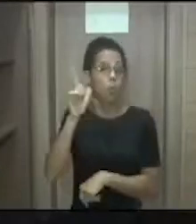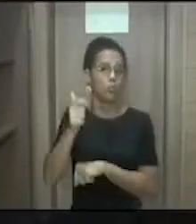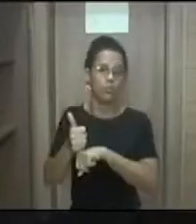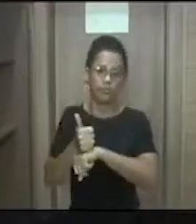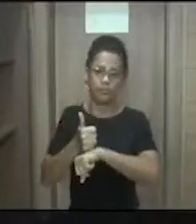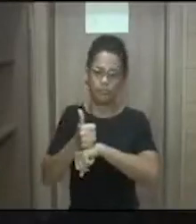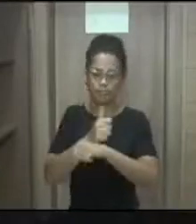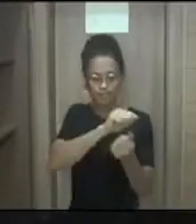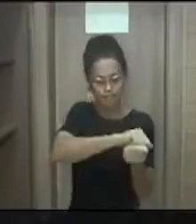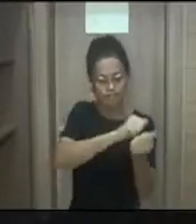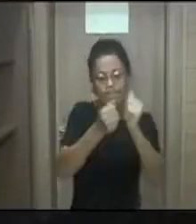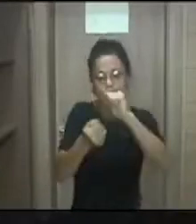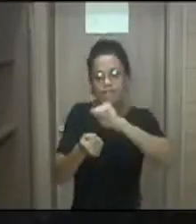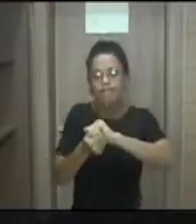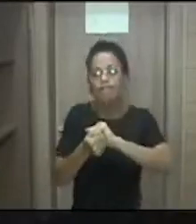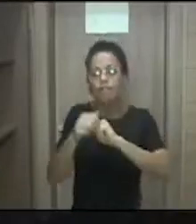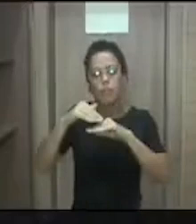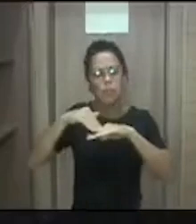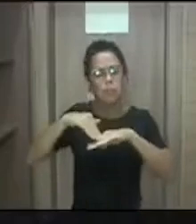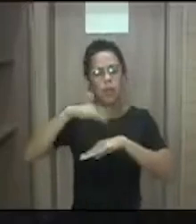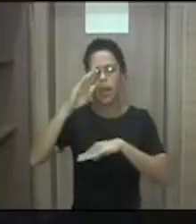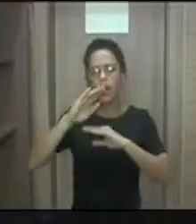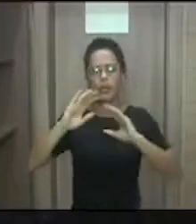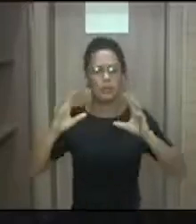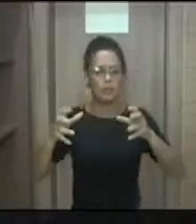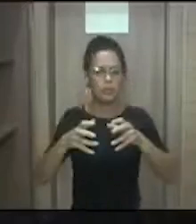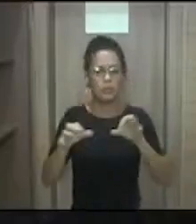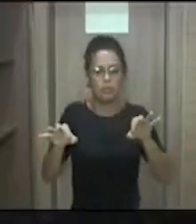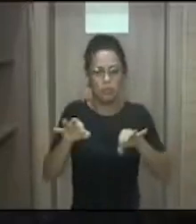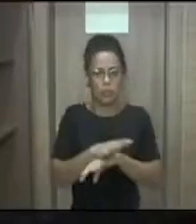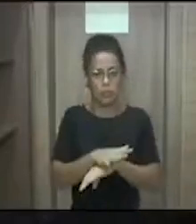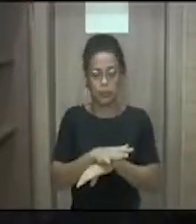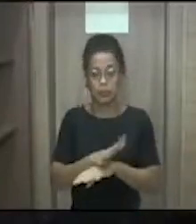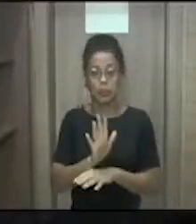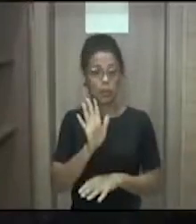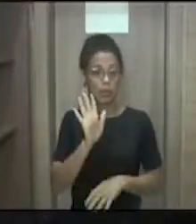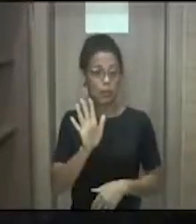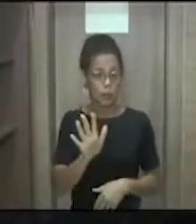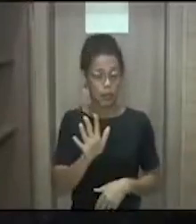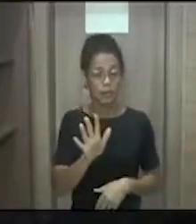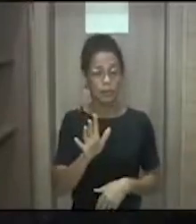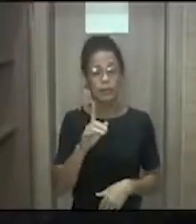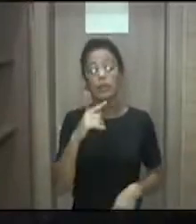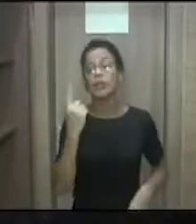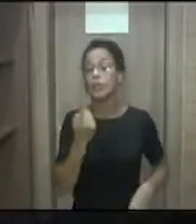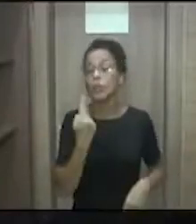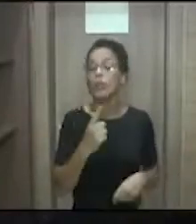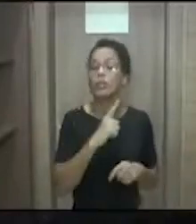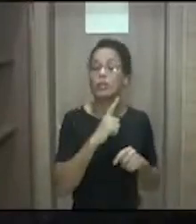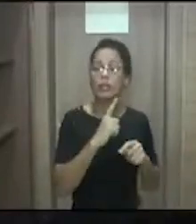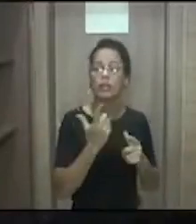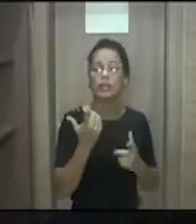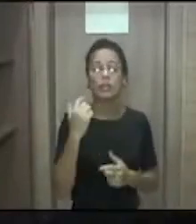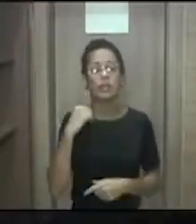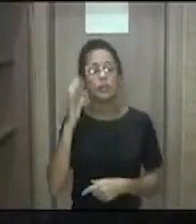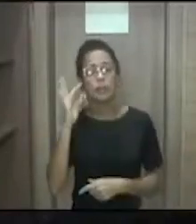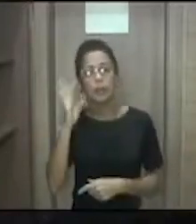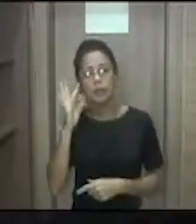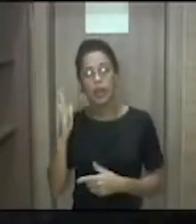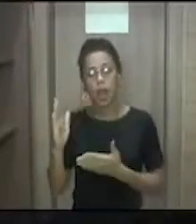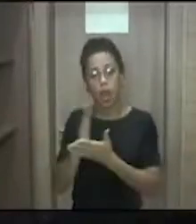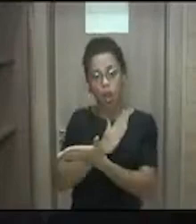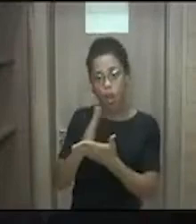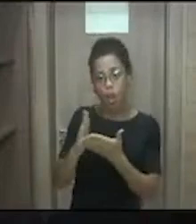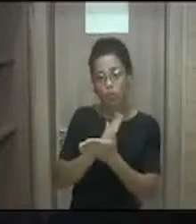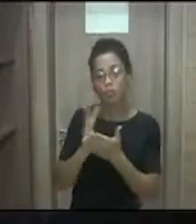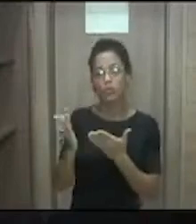de adaptação muito mais completa. Mas a gente vai de um extremo ao outro, né? Tem paciente que fica super feliz em poder